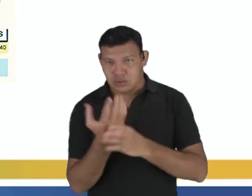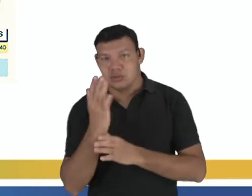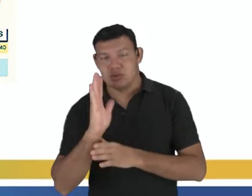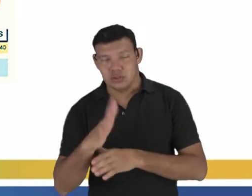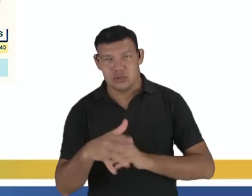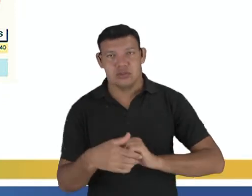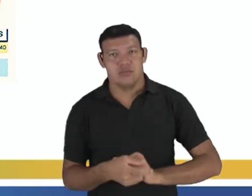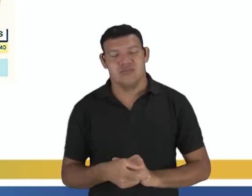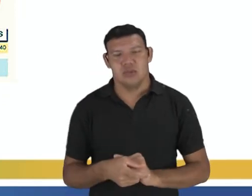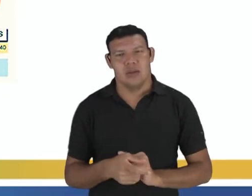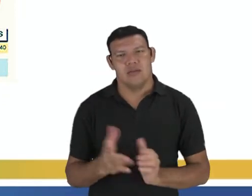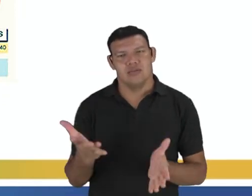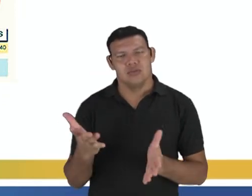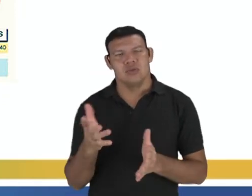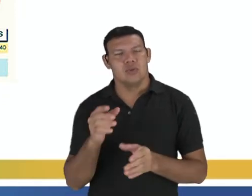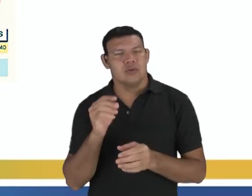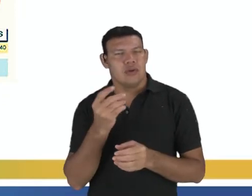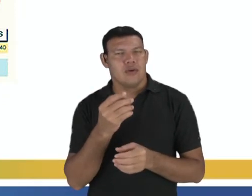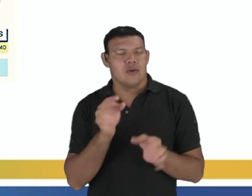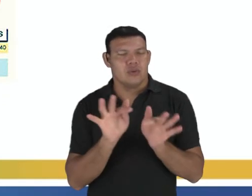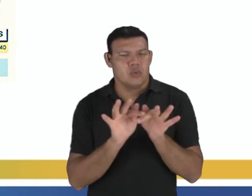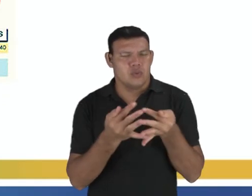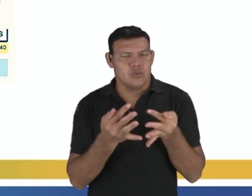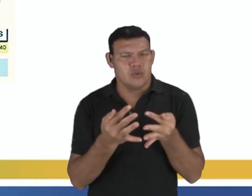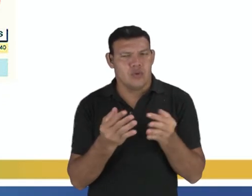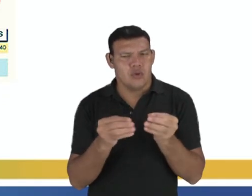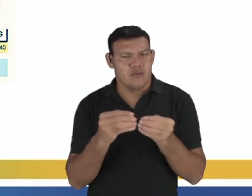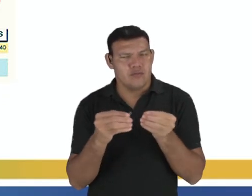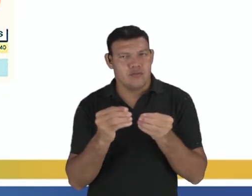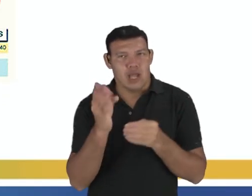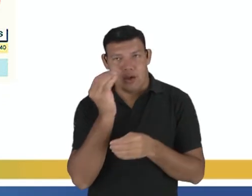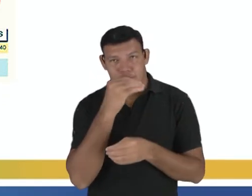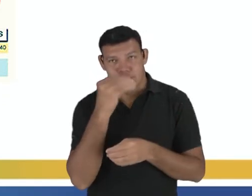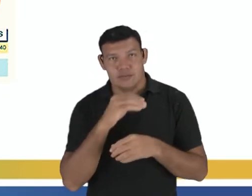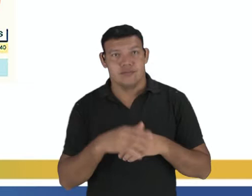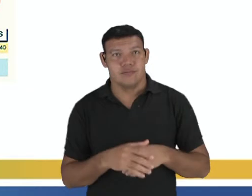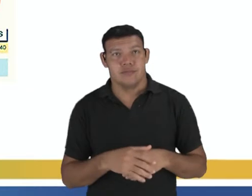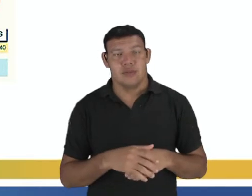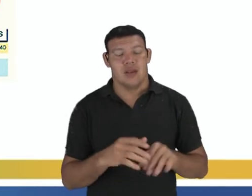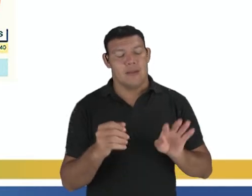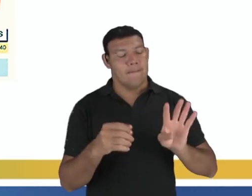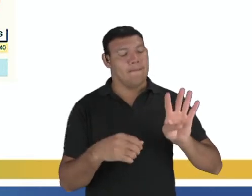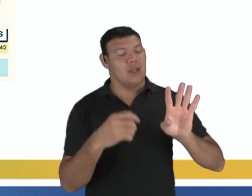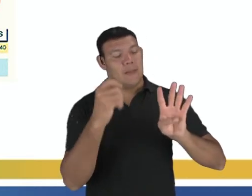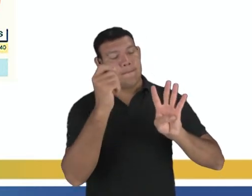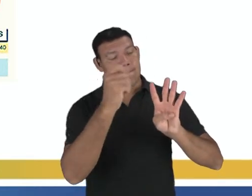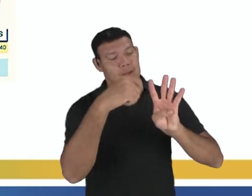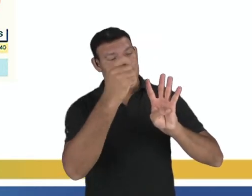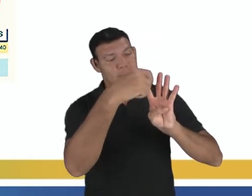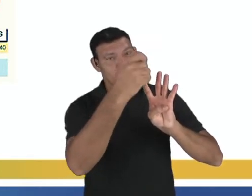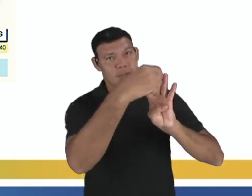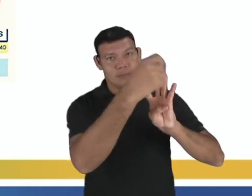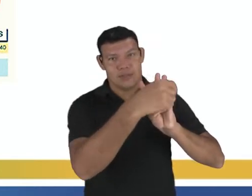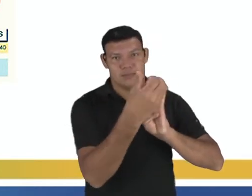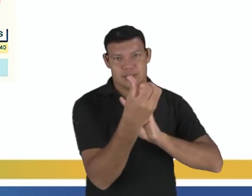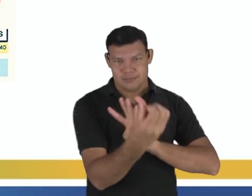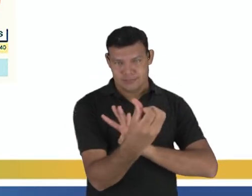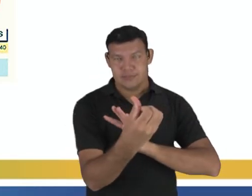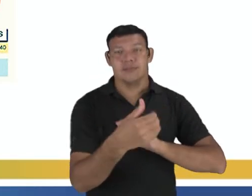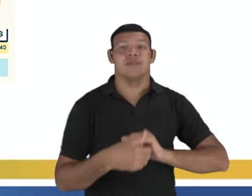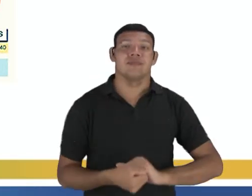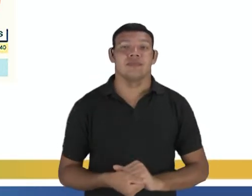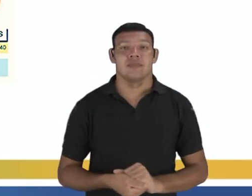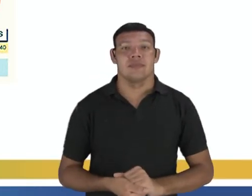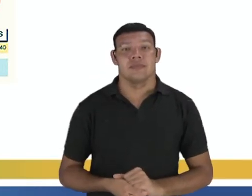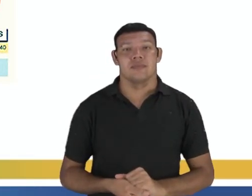mais de forma rudimentar o nosso segundo trimestre ocorre o crescimento fetal tá a